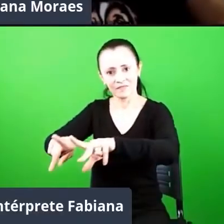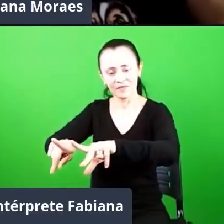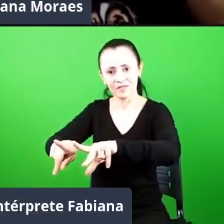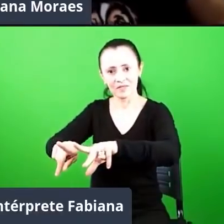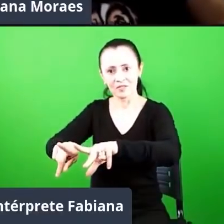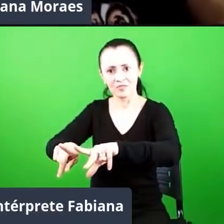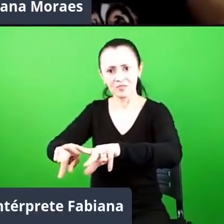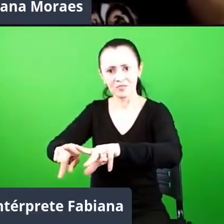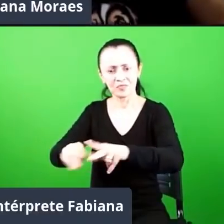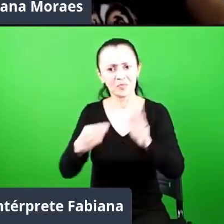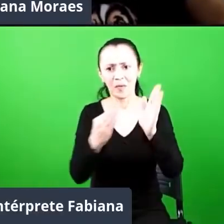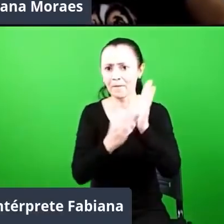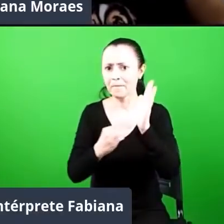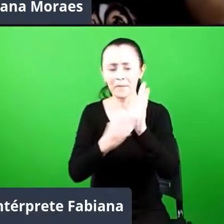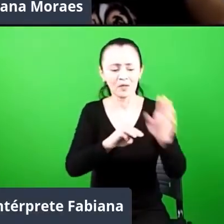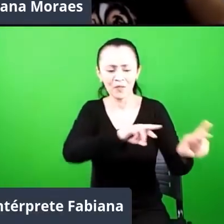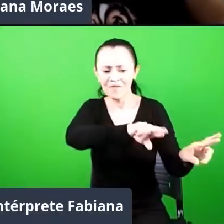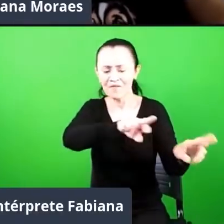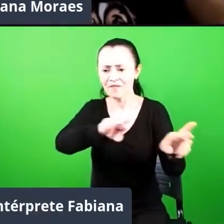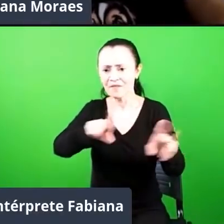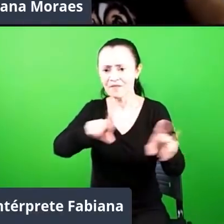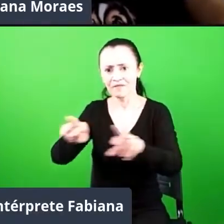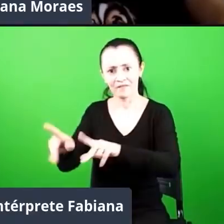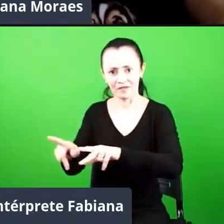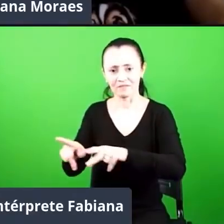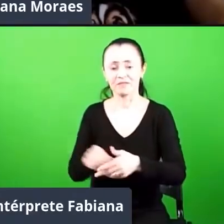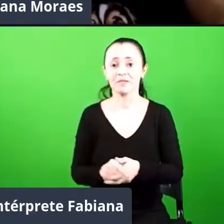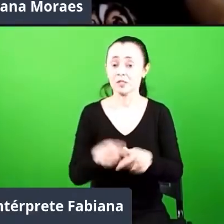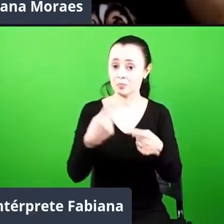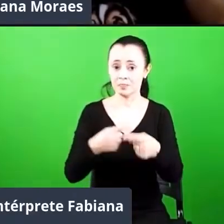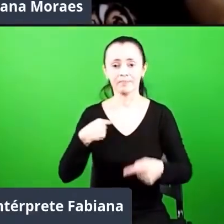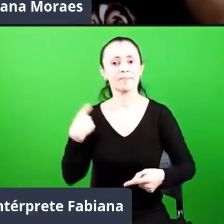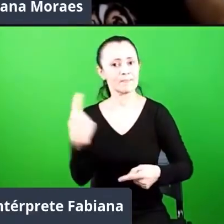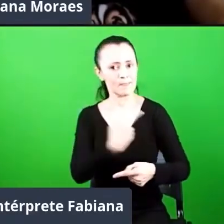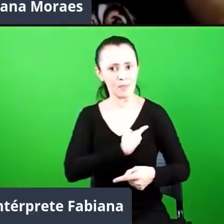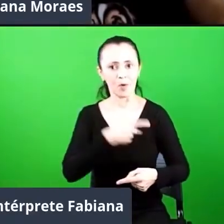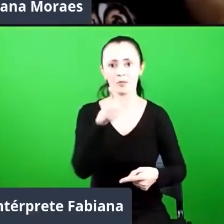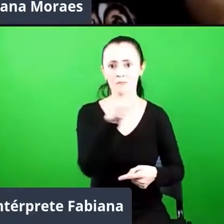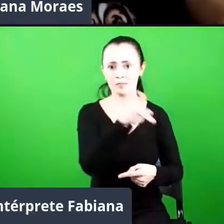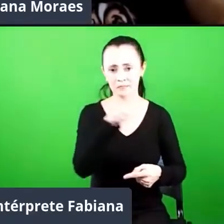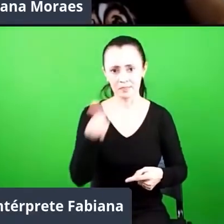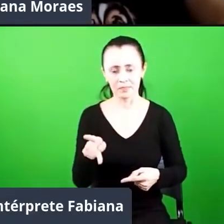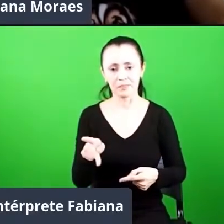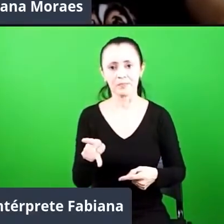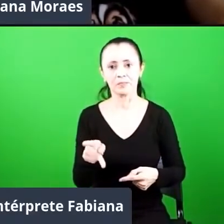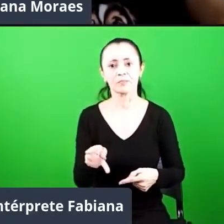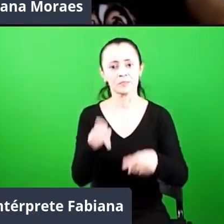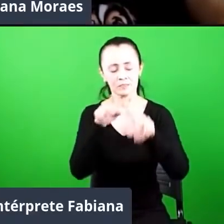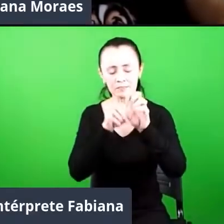né, diferenciados possíveis. Porque nós, professores, estamos tendo que ensinar os pais,